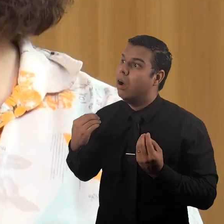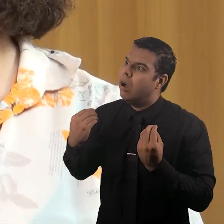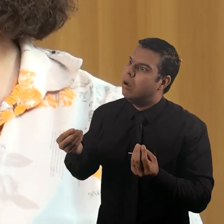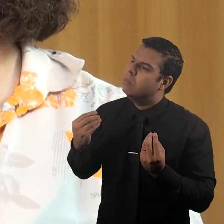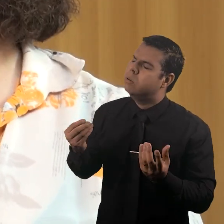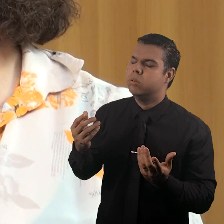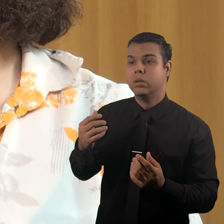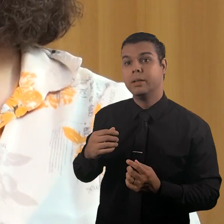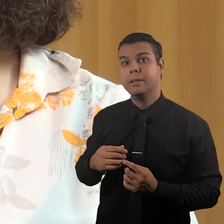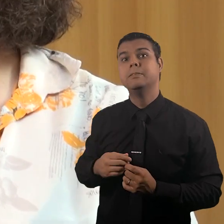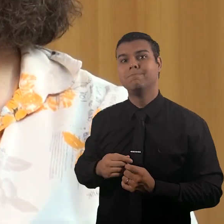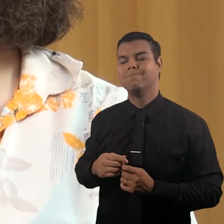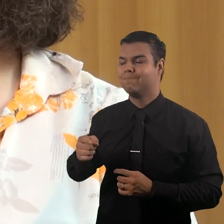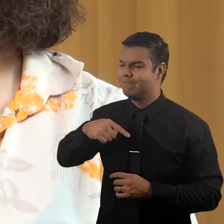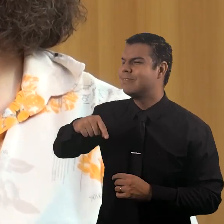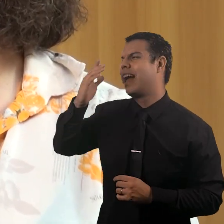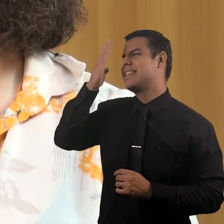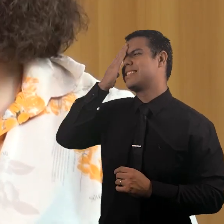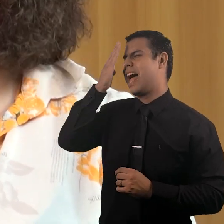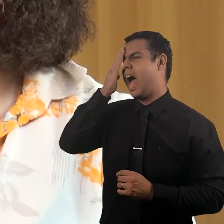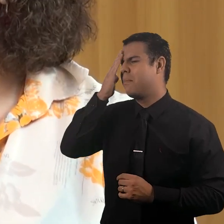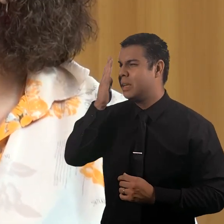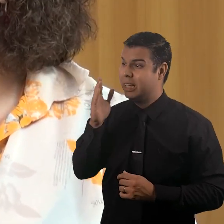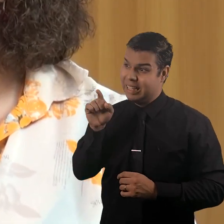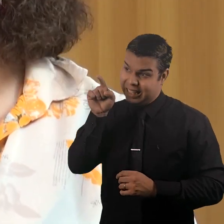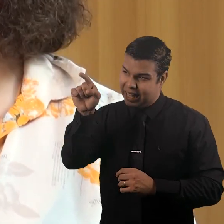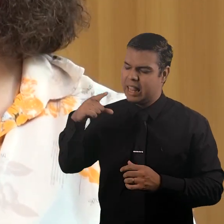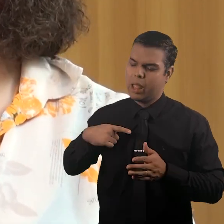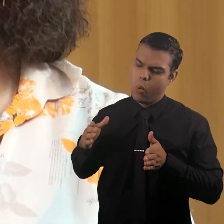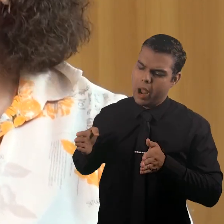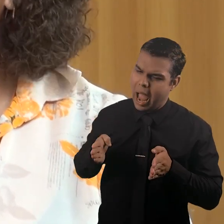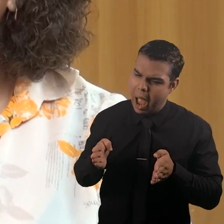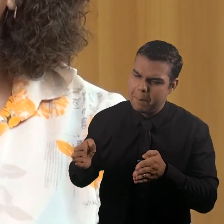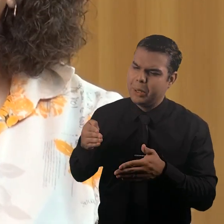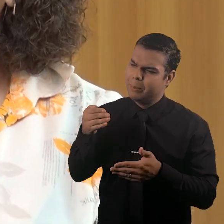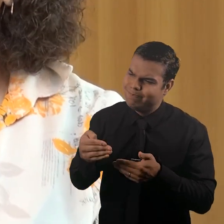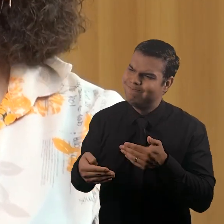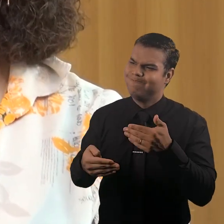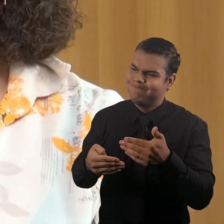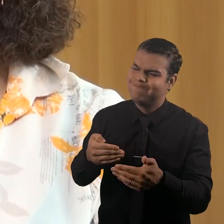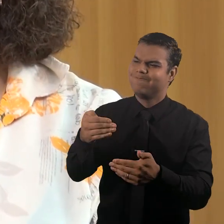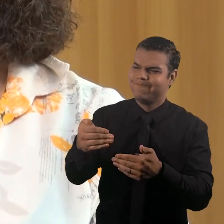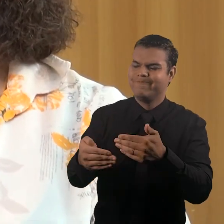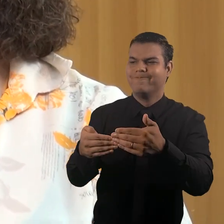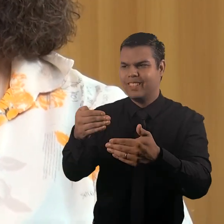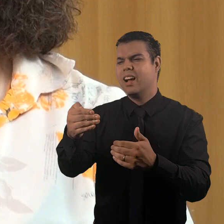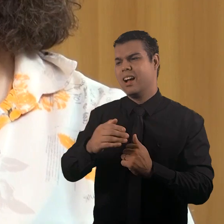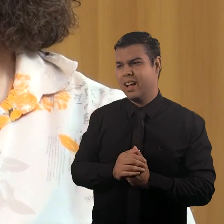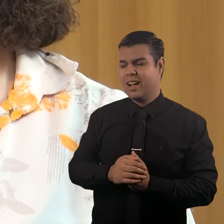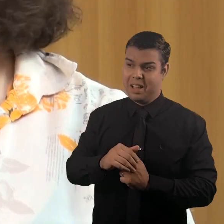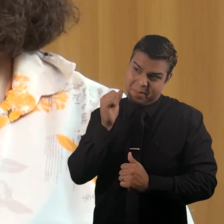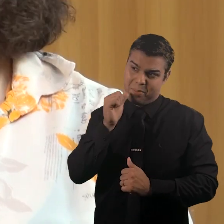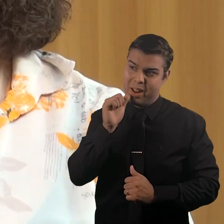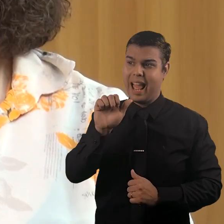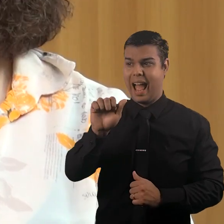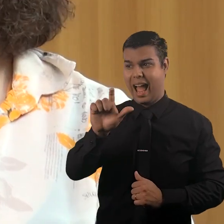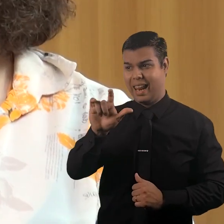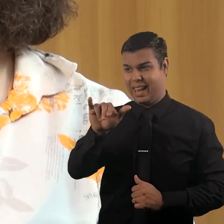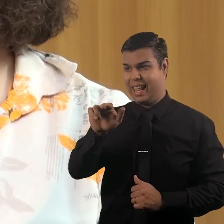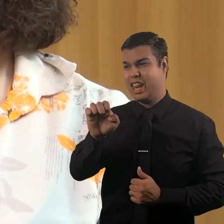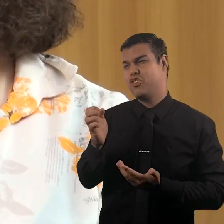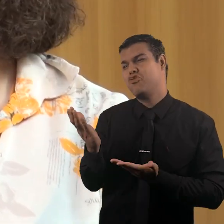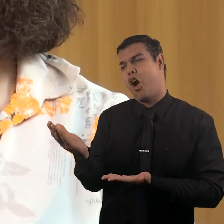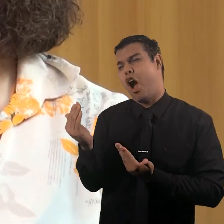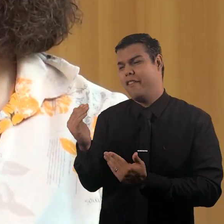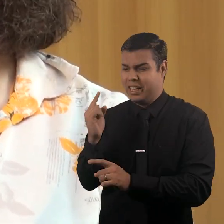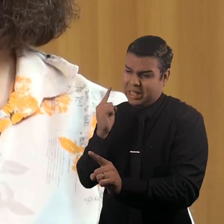Ui! E ali a gente entendeu, nós entendemos que tinha um caminho longo ali de aprendizado, né? Então, a Aline era muito jovem quando